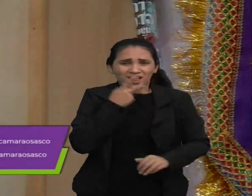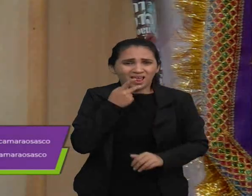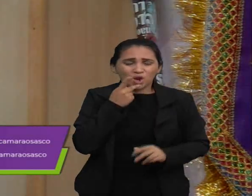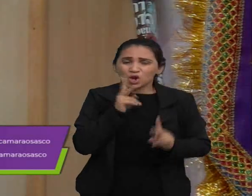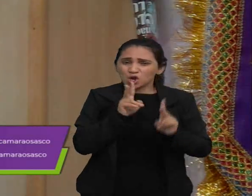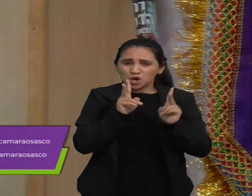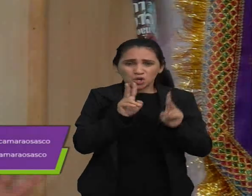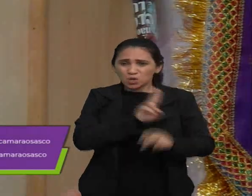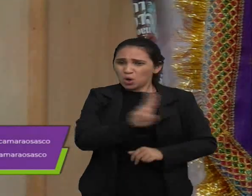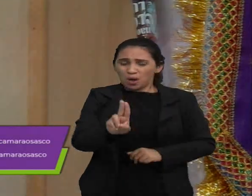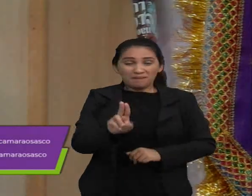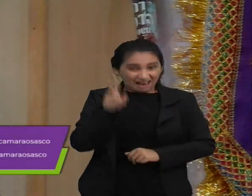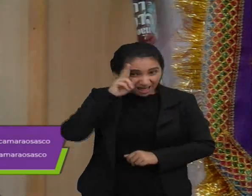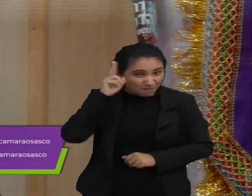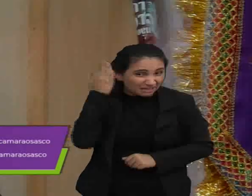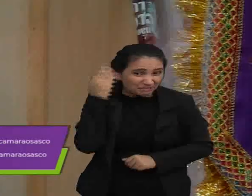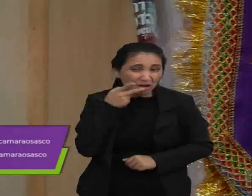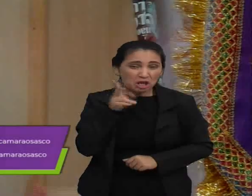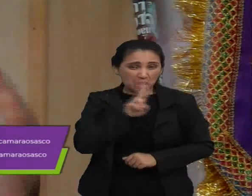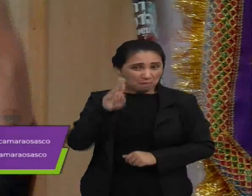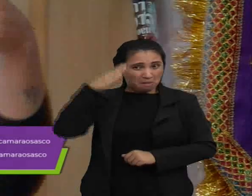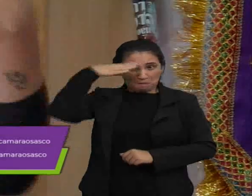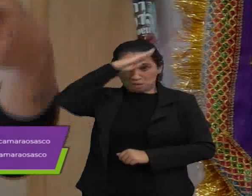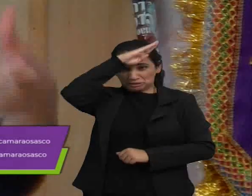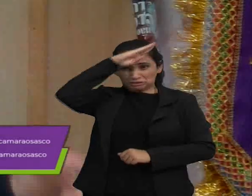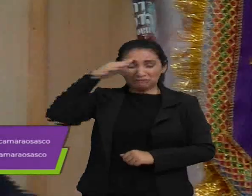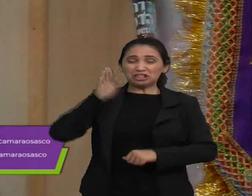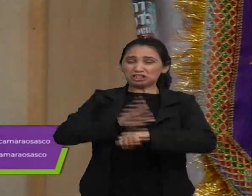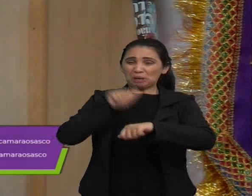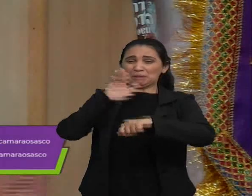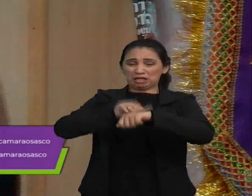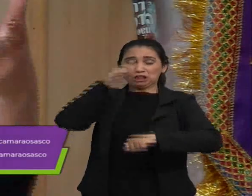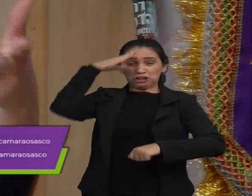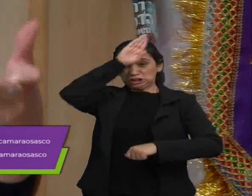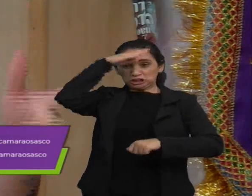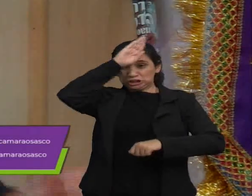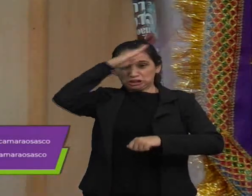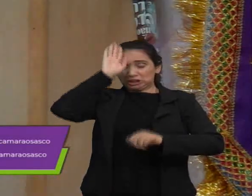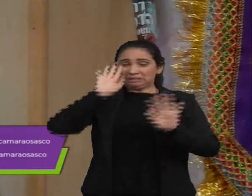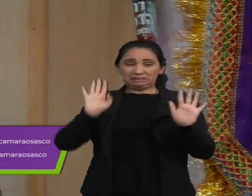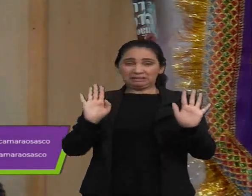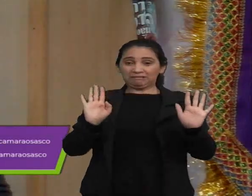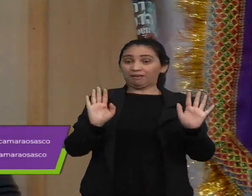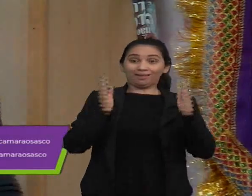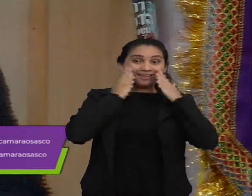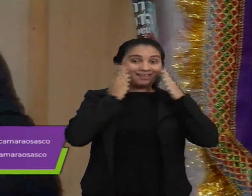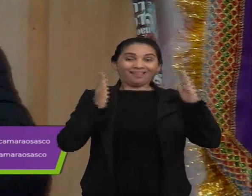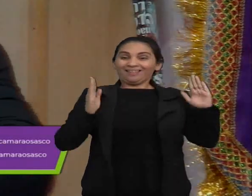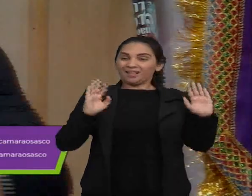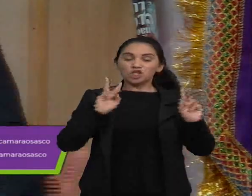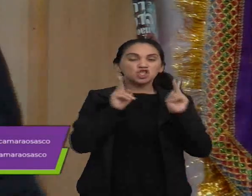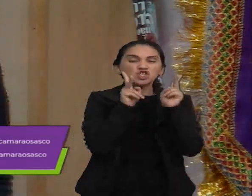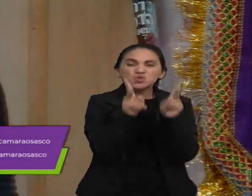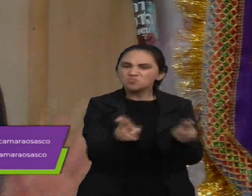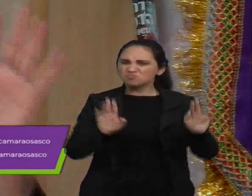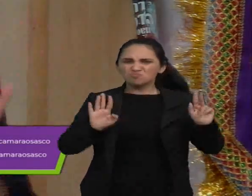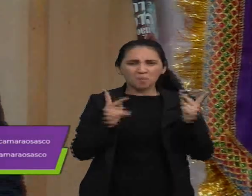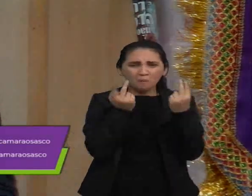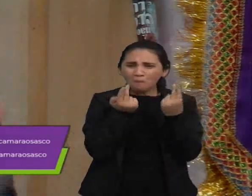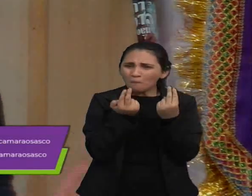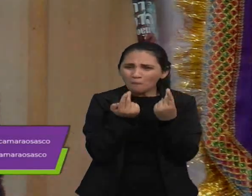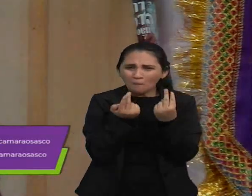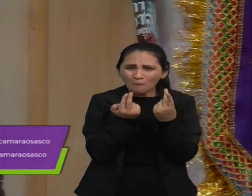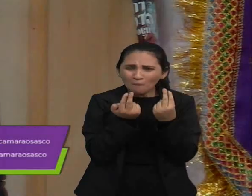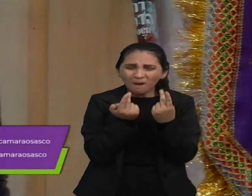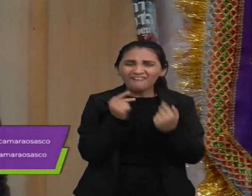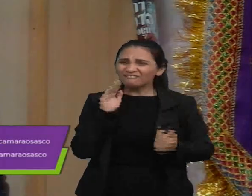Bolsonaro quando a gente também não falava o nome dele porque eu acho que a gente vai chamando vai dando ibope para a pessoa estou tratando do mesmo nível porque fascista a